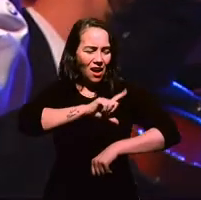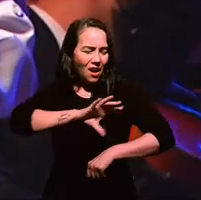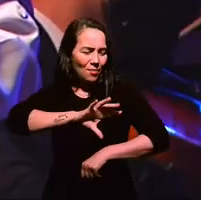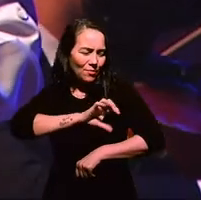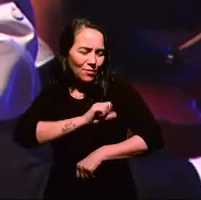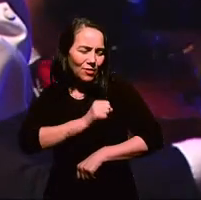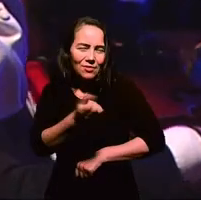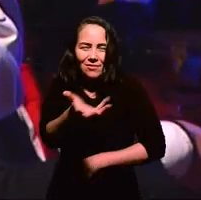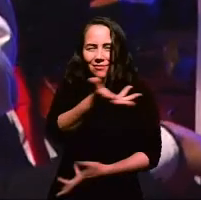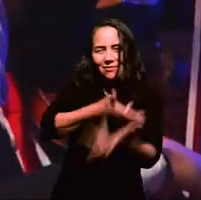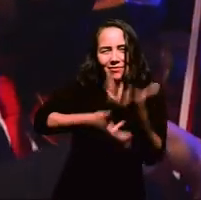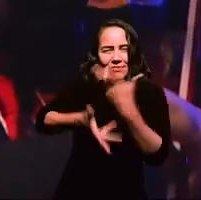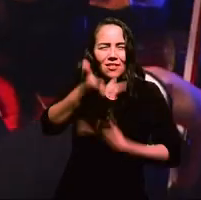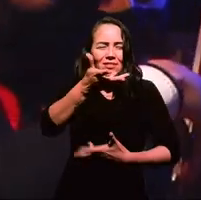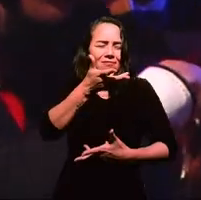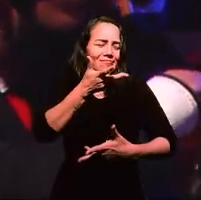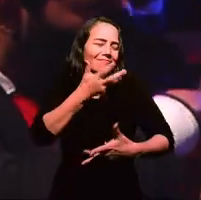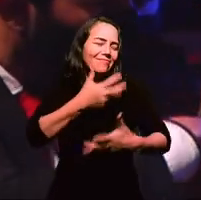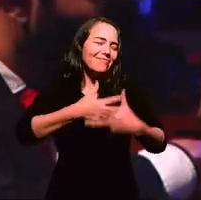próximo, empatia.